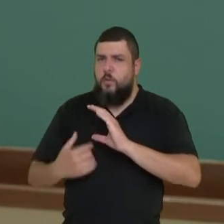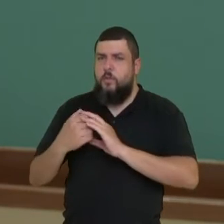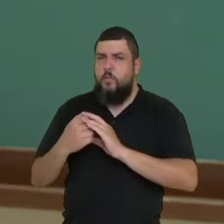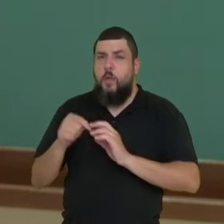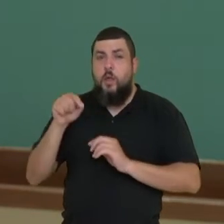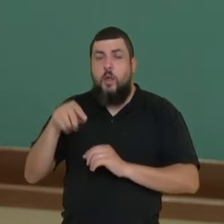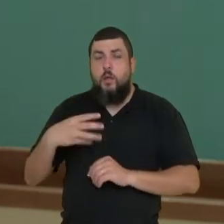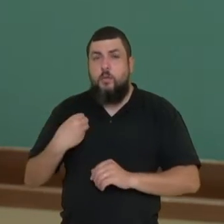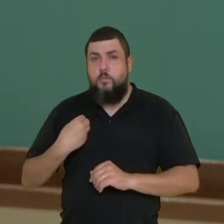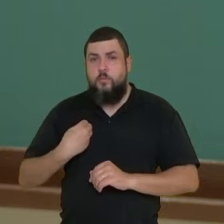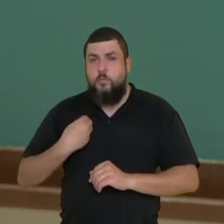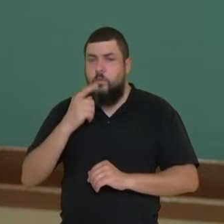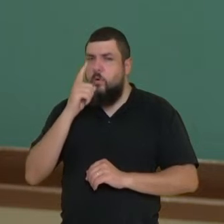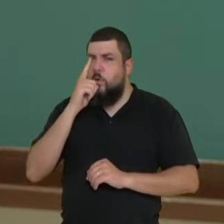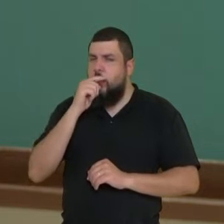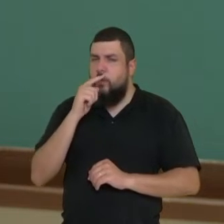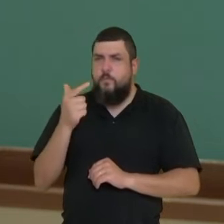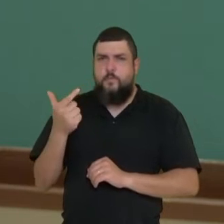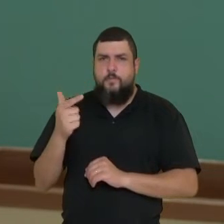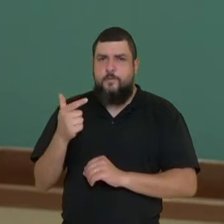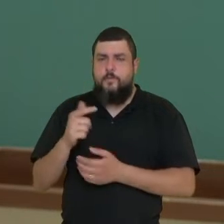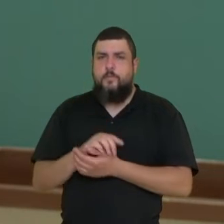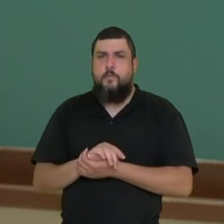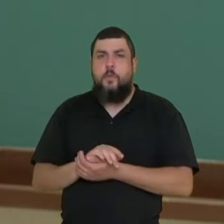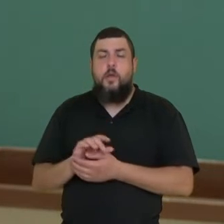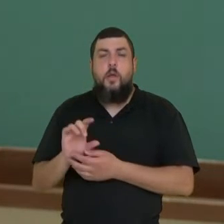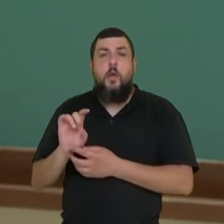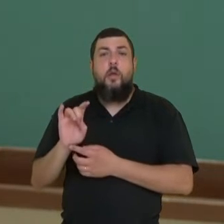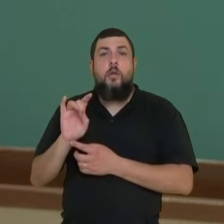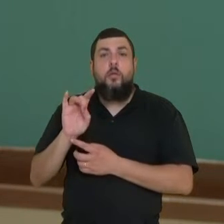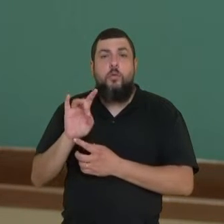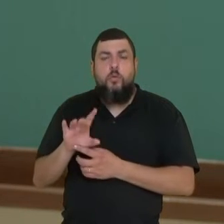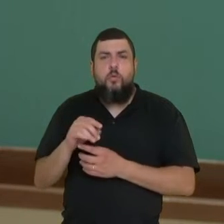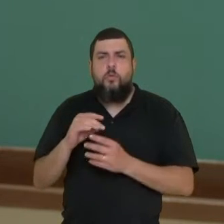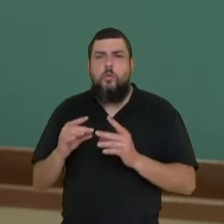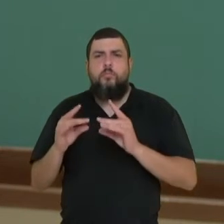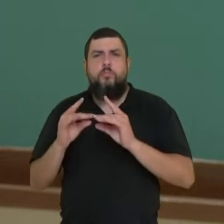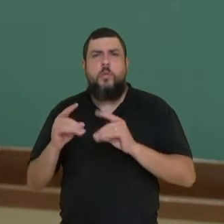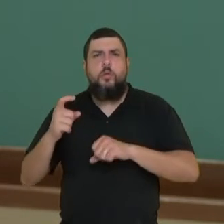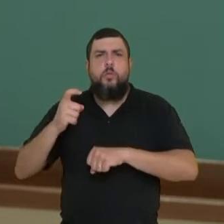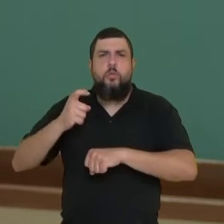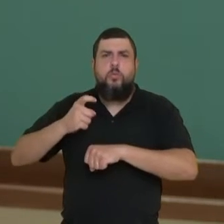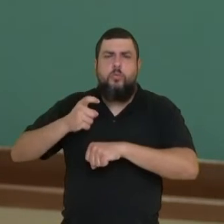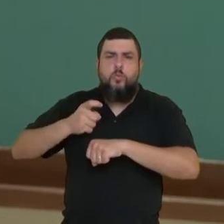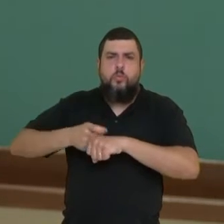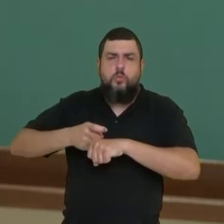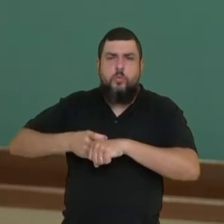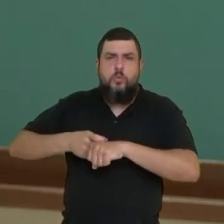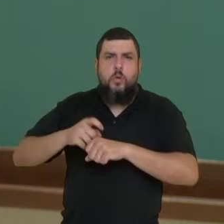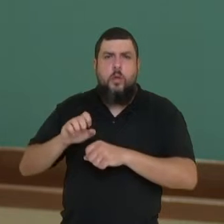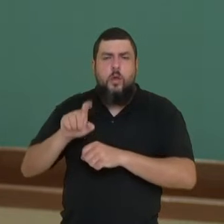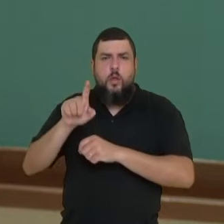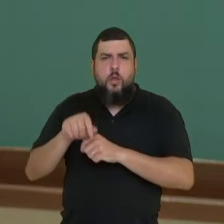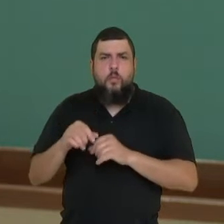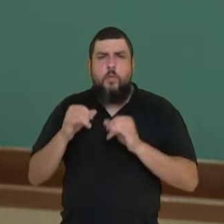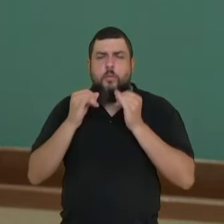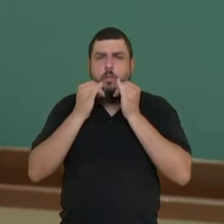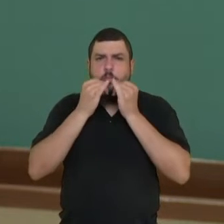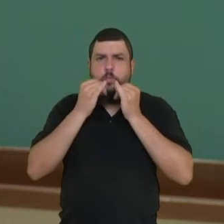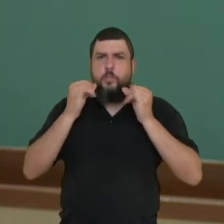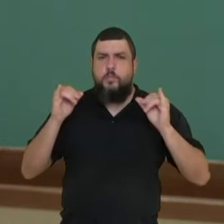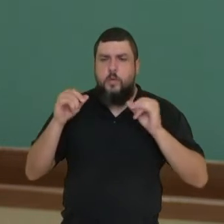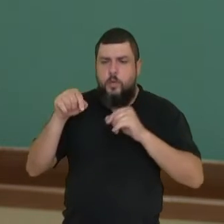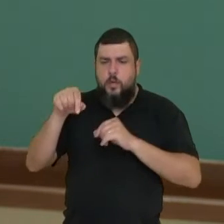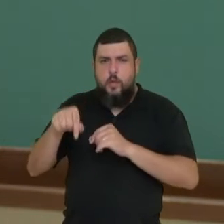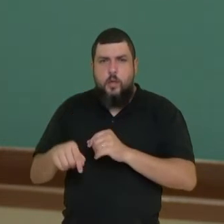a presença de água. É somente a substância no estado sólido, substância iônica, que a corrente elétrica faz com que